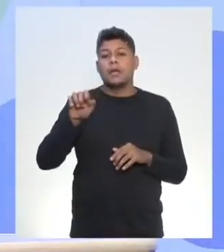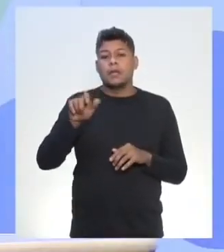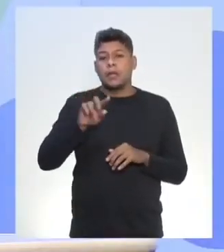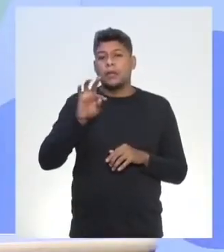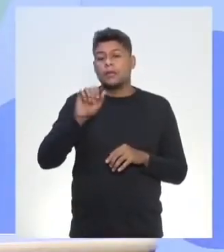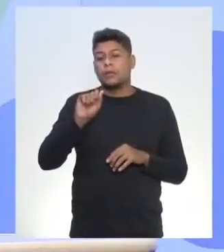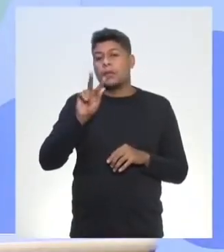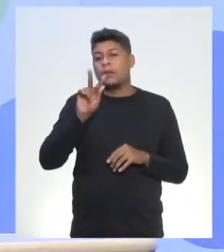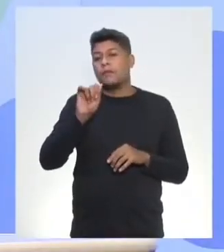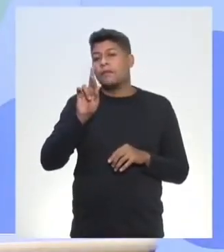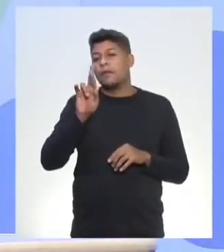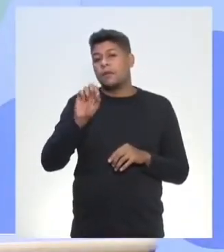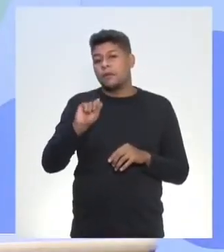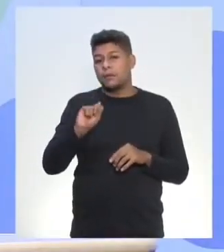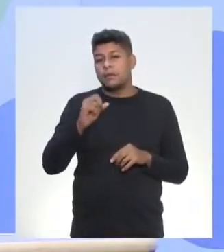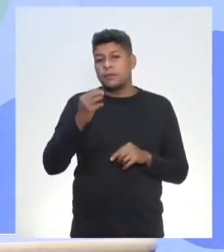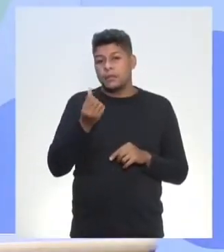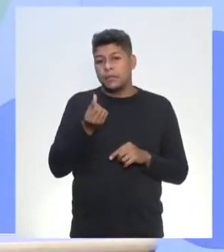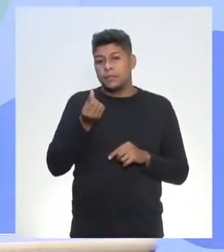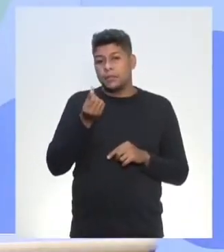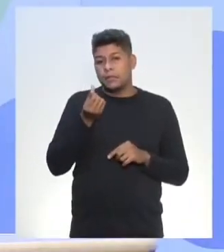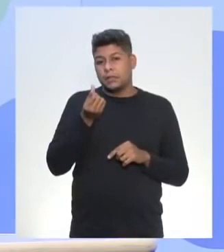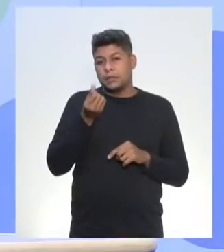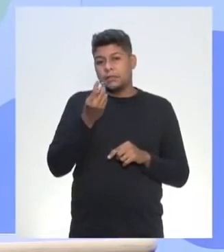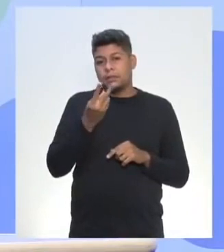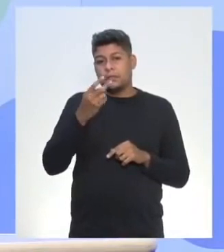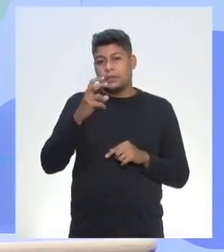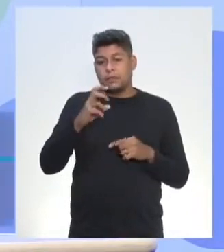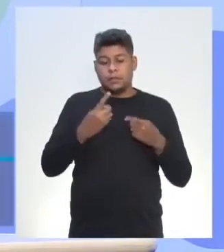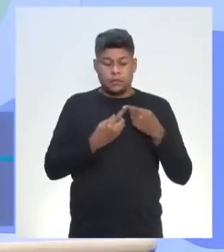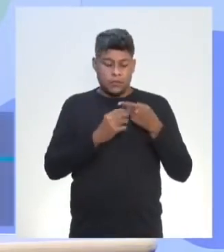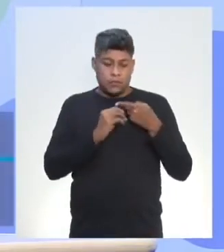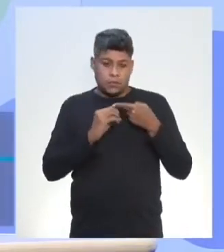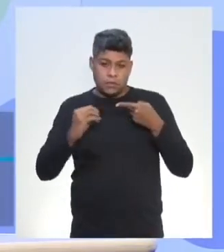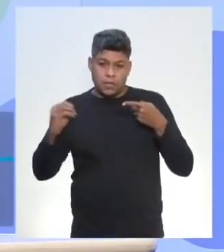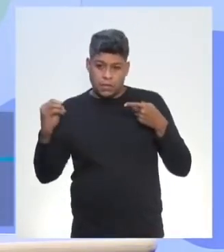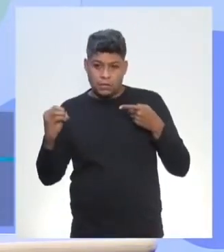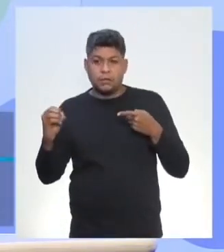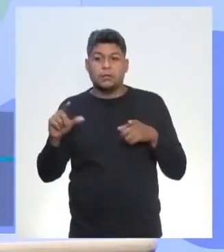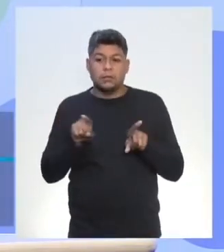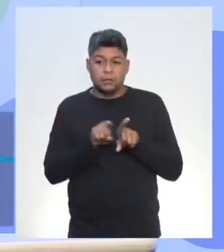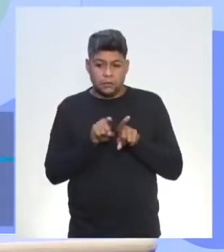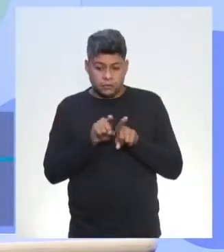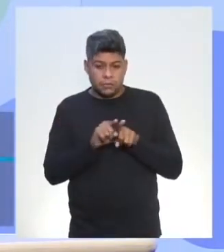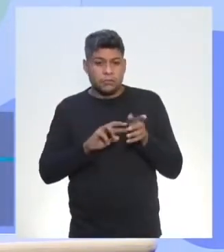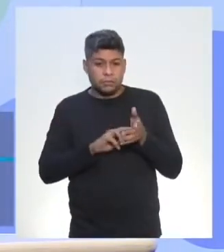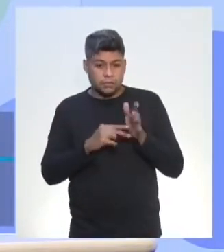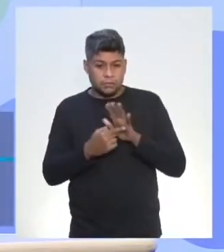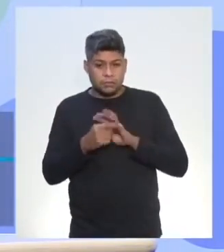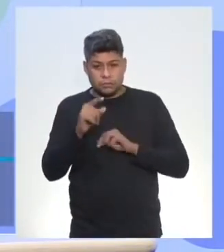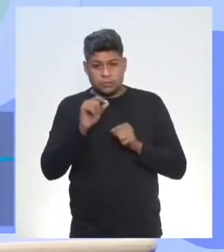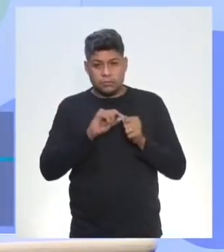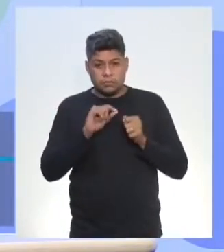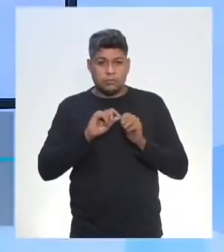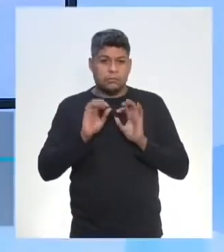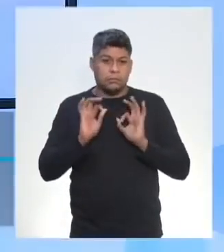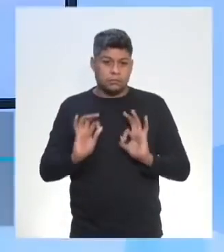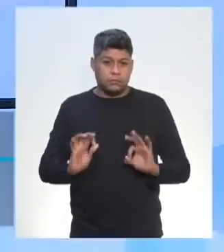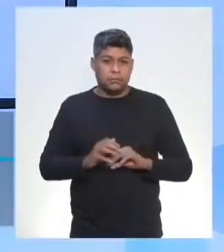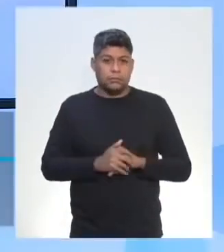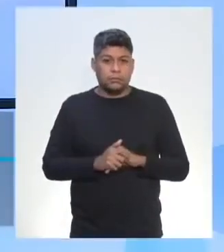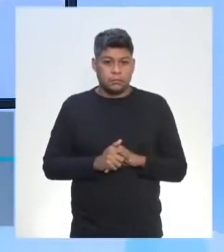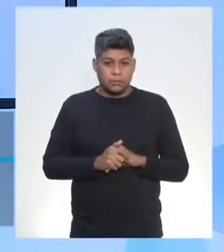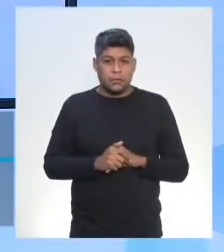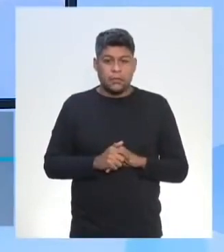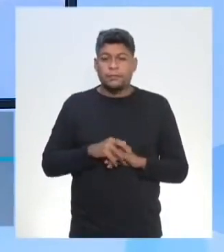engano, respondeu 625 sobre 10 mil, que também corresponde a como você fez, né? Perfeito. Eu vou